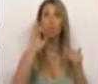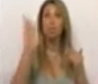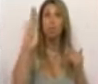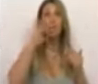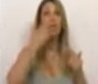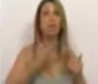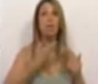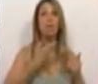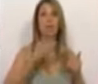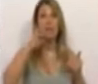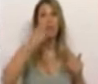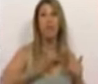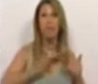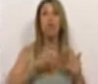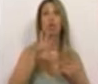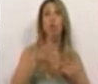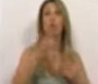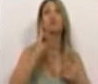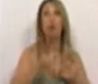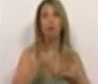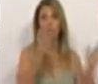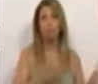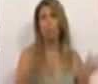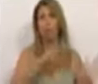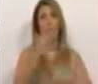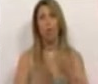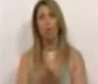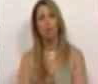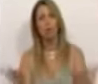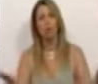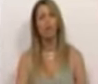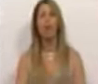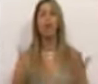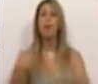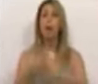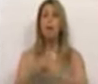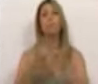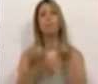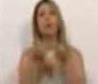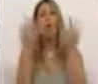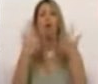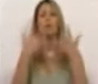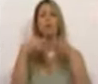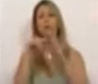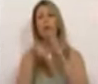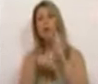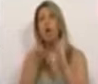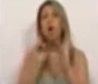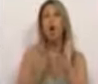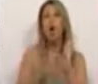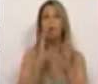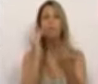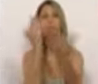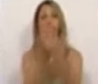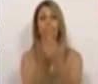que continua a ser o déficit da produção. É preciso uma gestão orçamental que tenha como critério a resposta aos problemas do